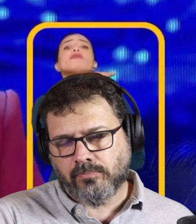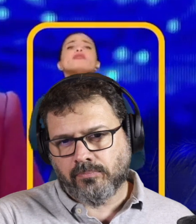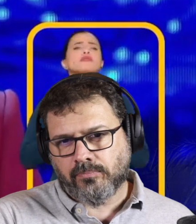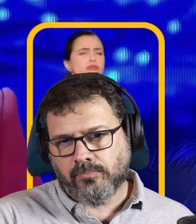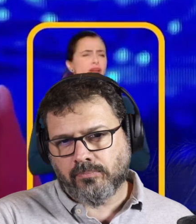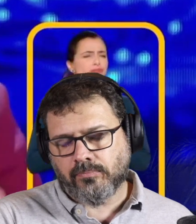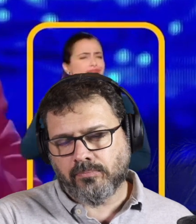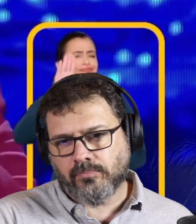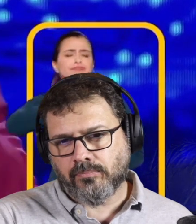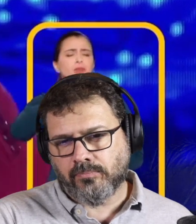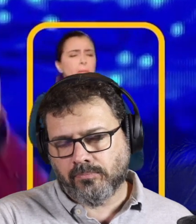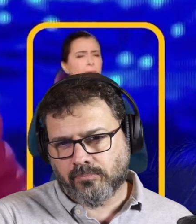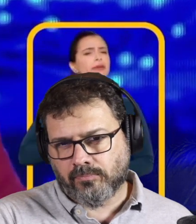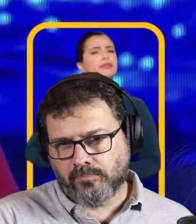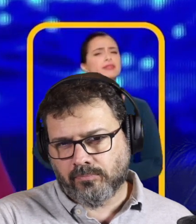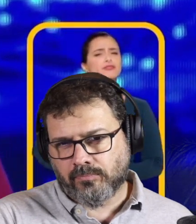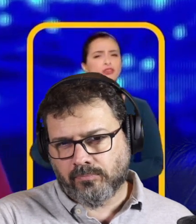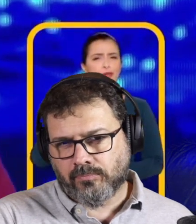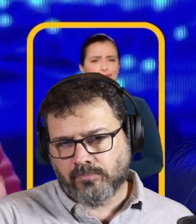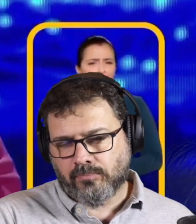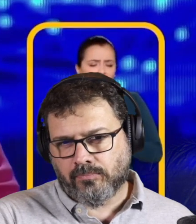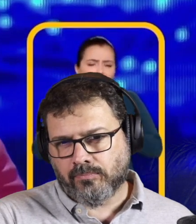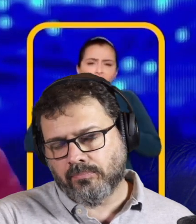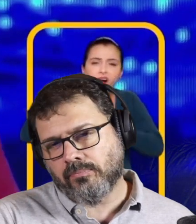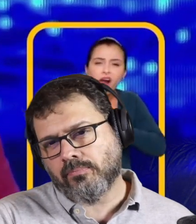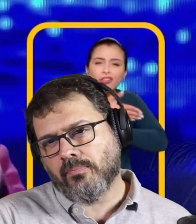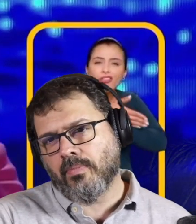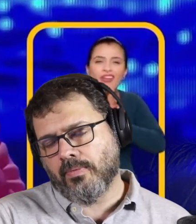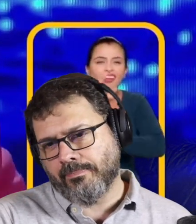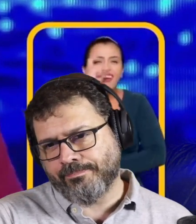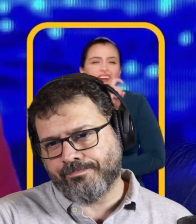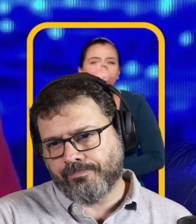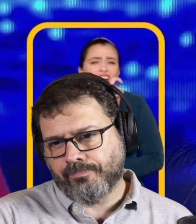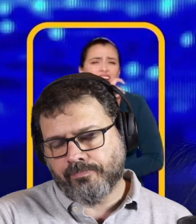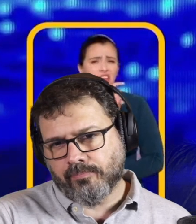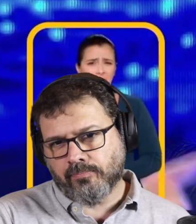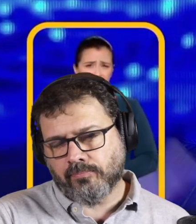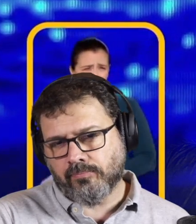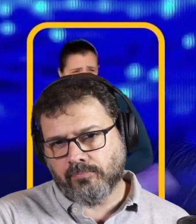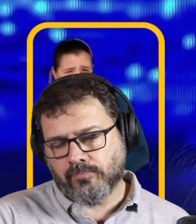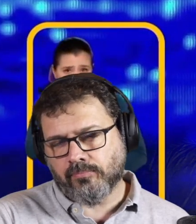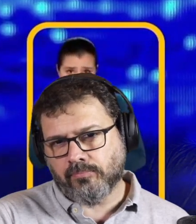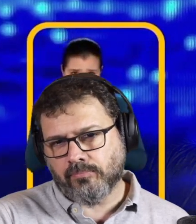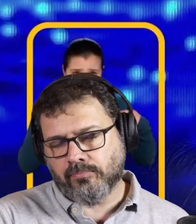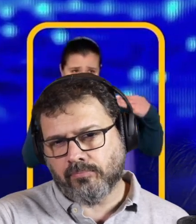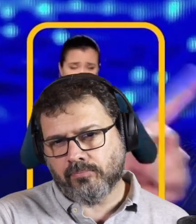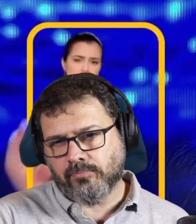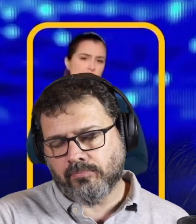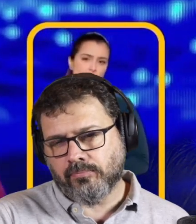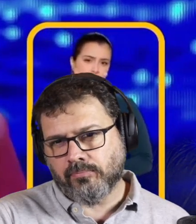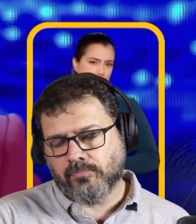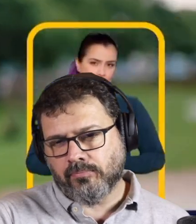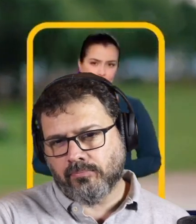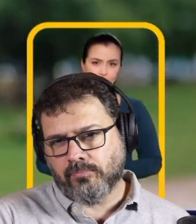dizer para o presidente da República, nem é para o candidato, que fabrica fake news e que fala em verdades. Eu não tenho medo de você e